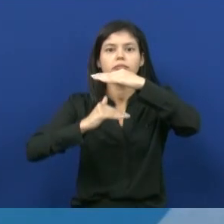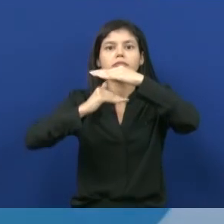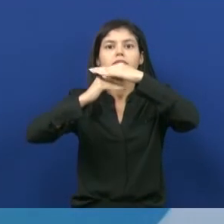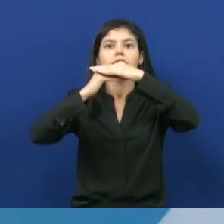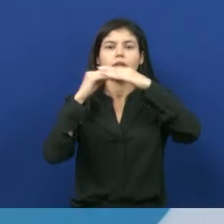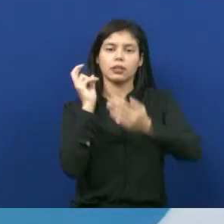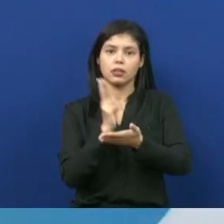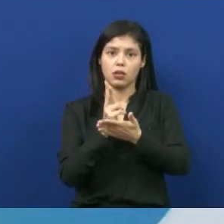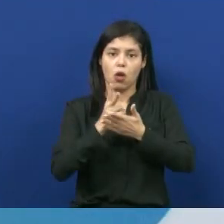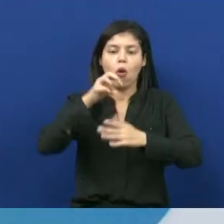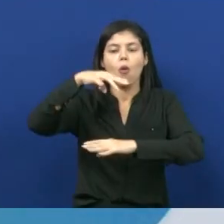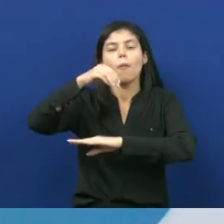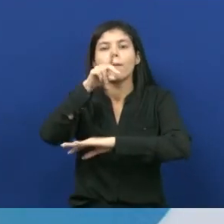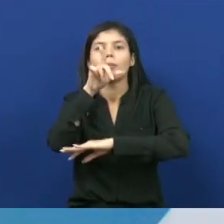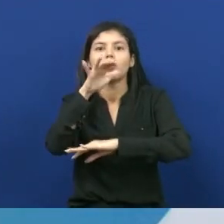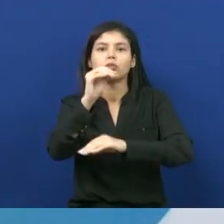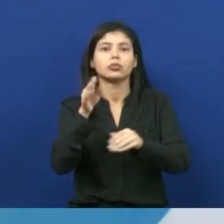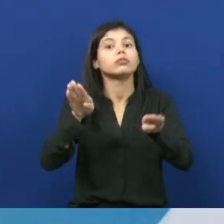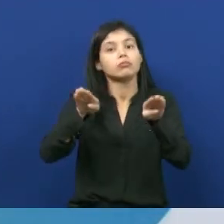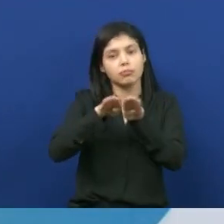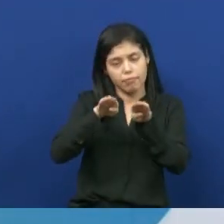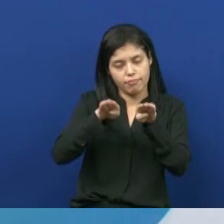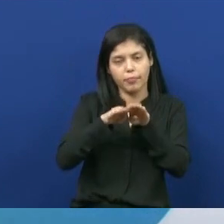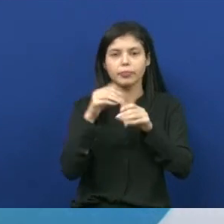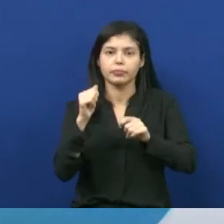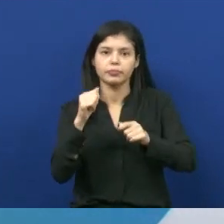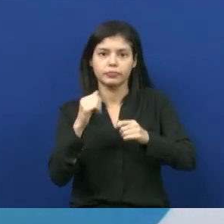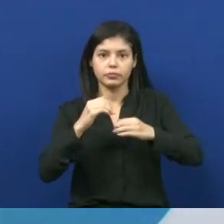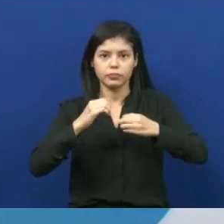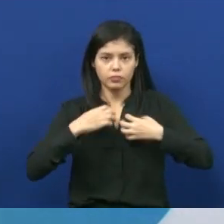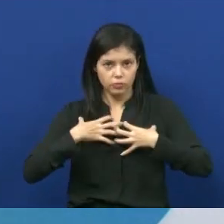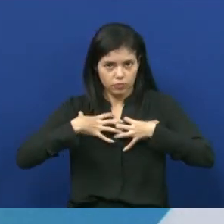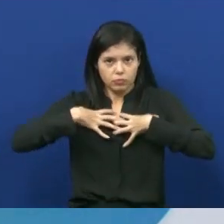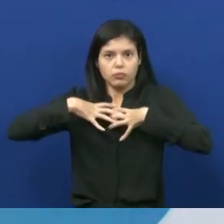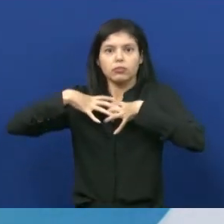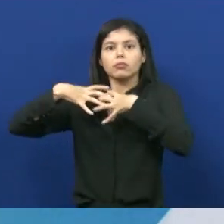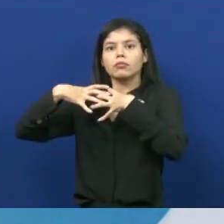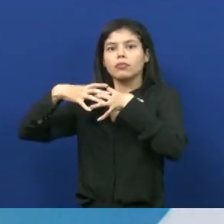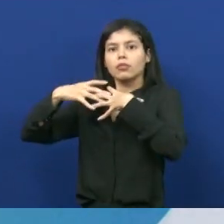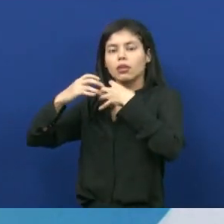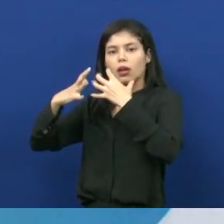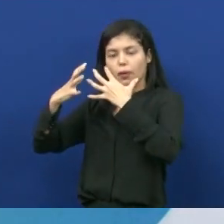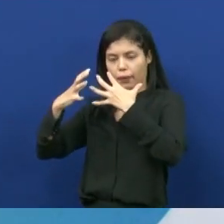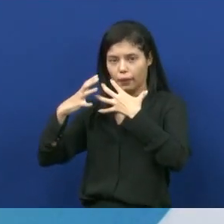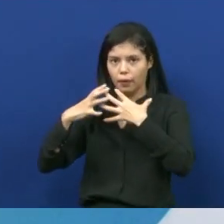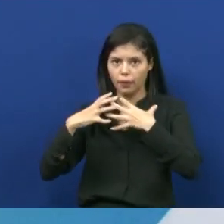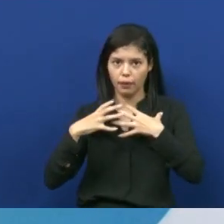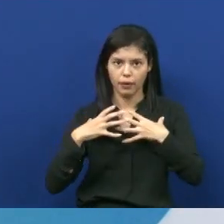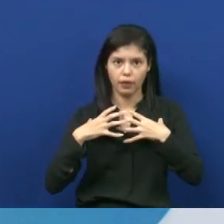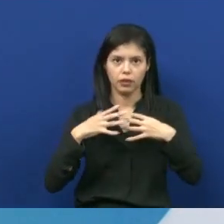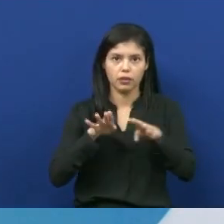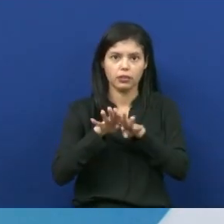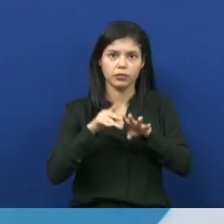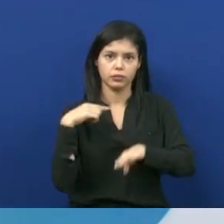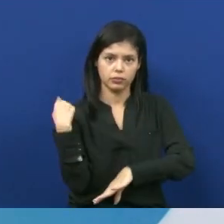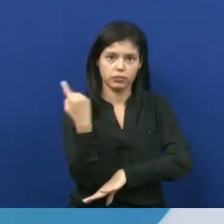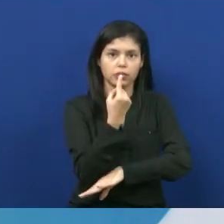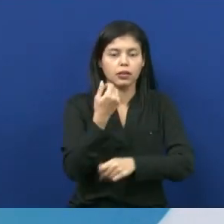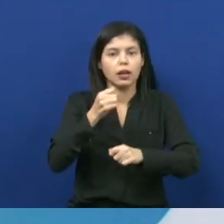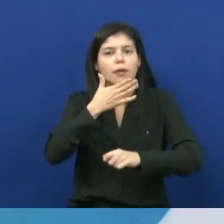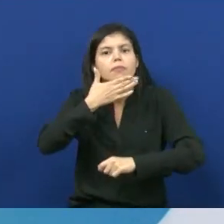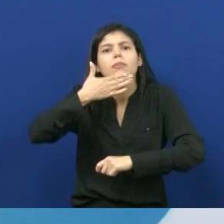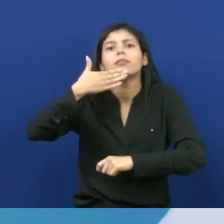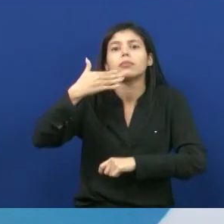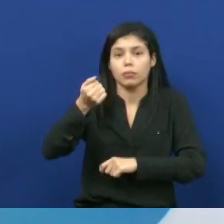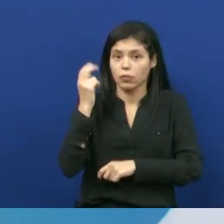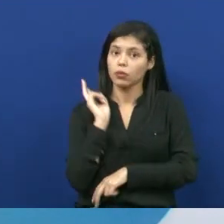nossos músculos também estão fazendo esse movimento de contração e relaxamento, para possibilitar